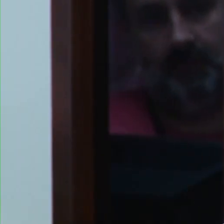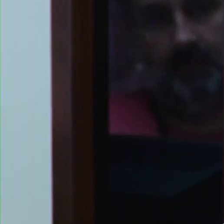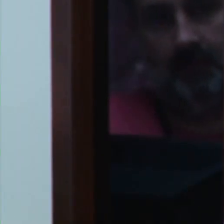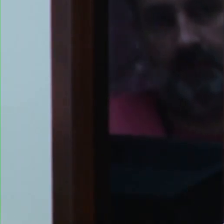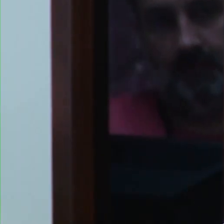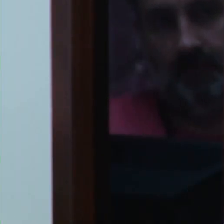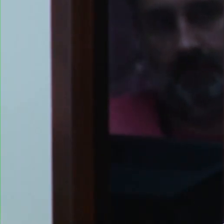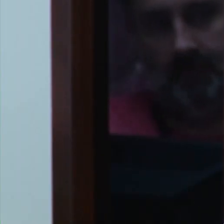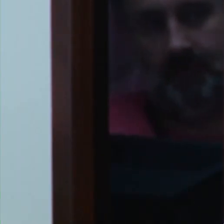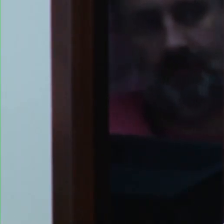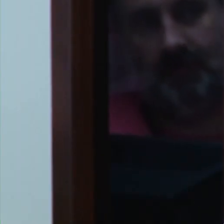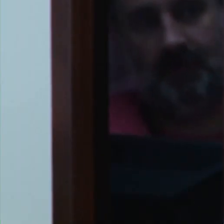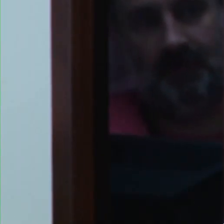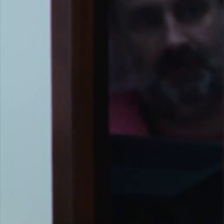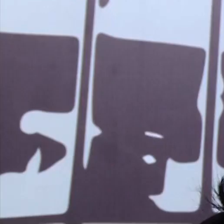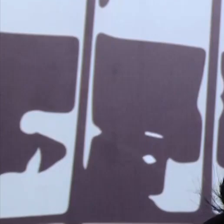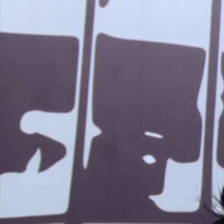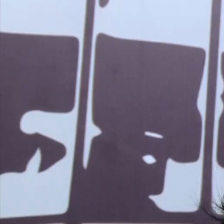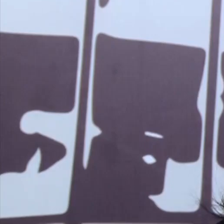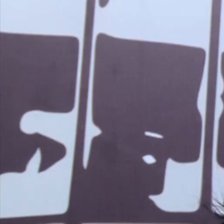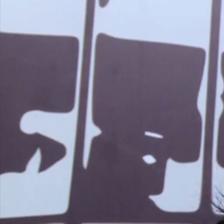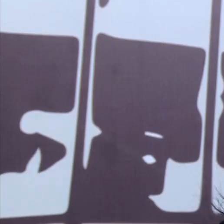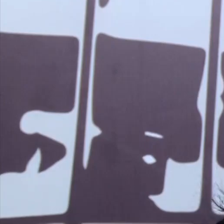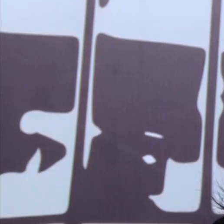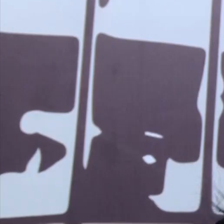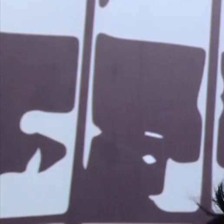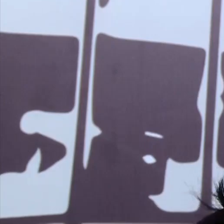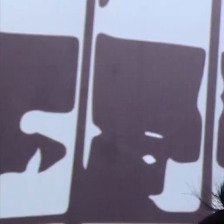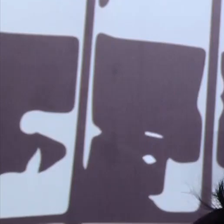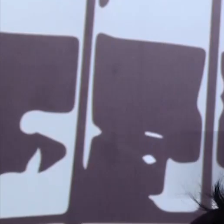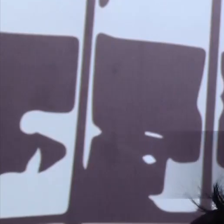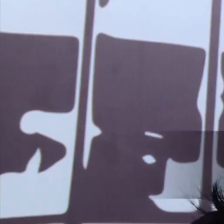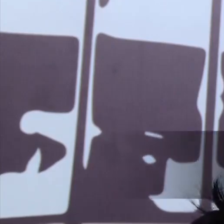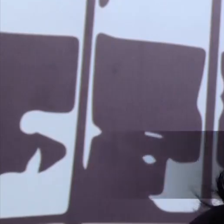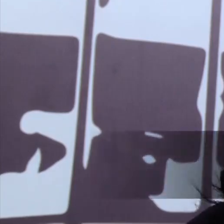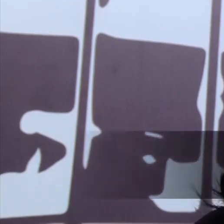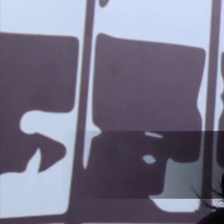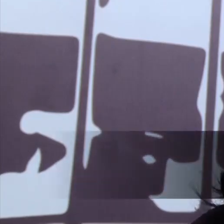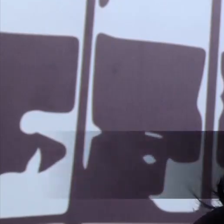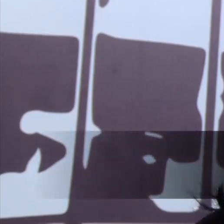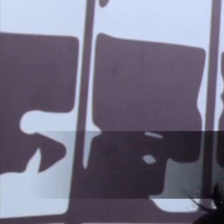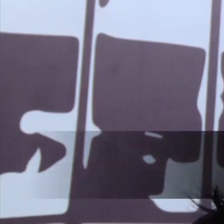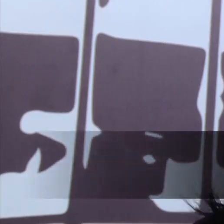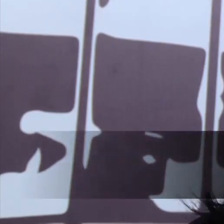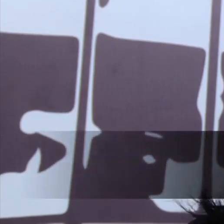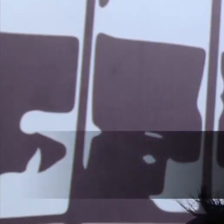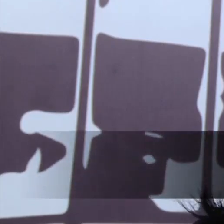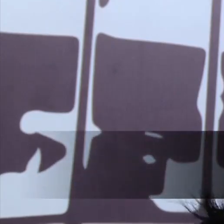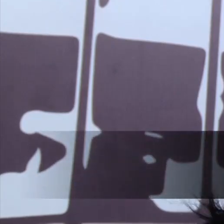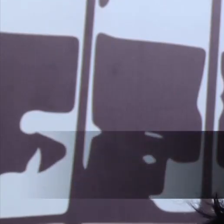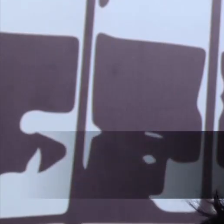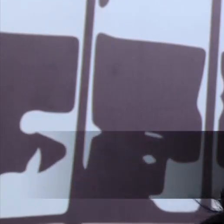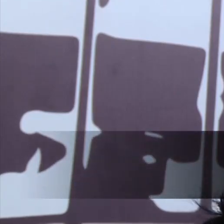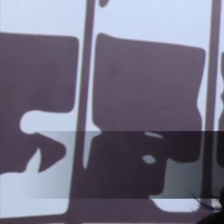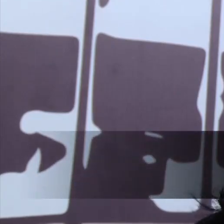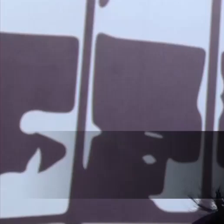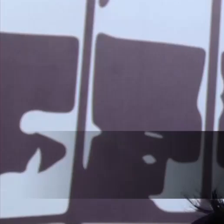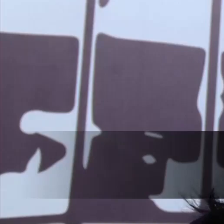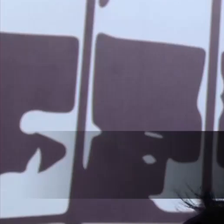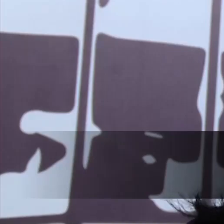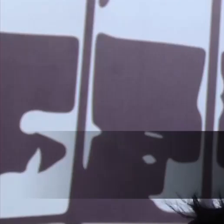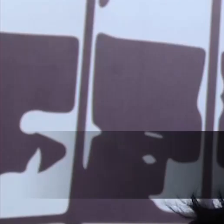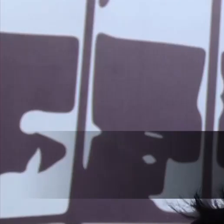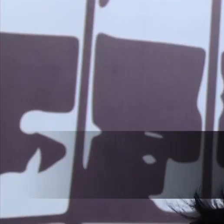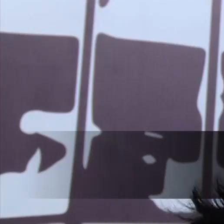são protagonistas das suas vidas, eu acho que eu já consegui alguma coisa. A minha bandeira é a educação, é a